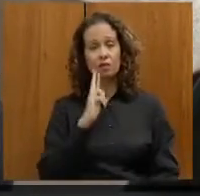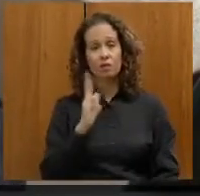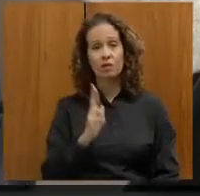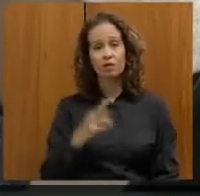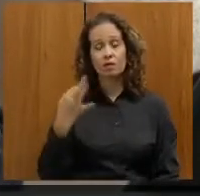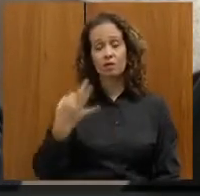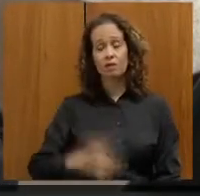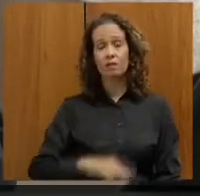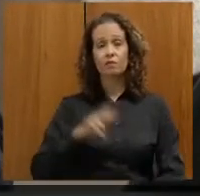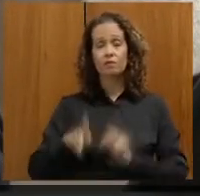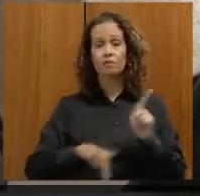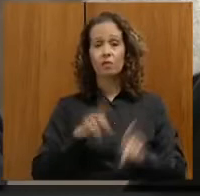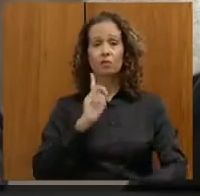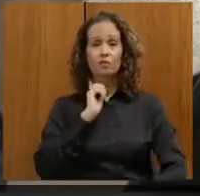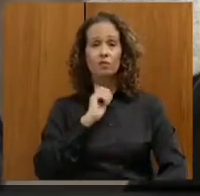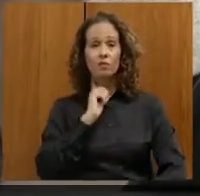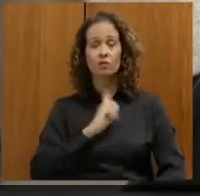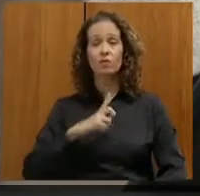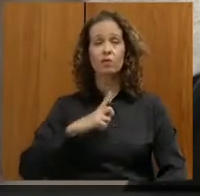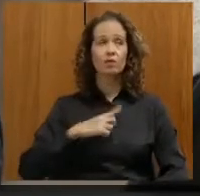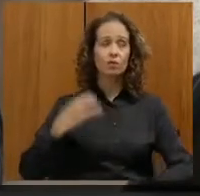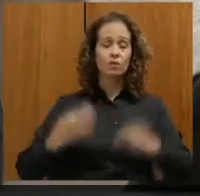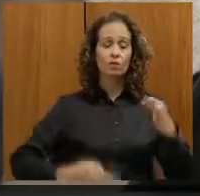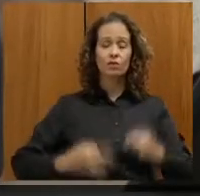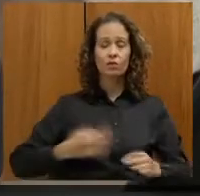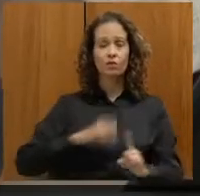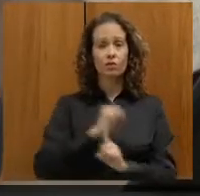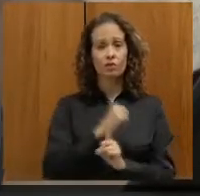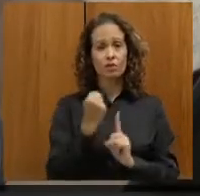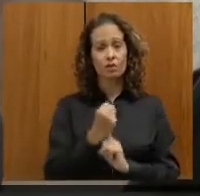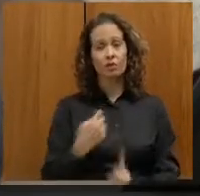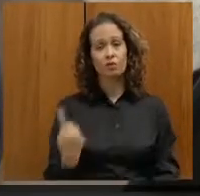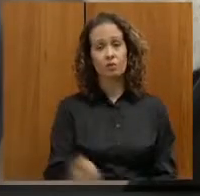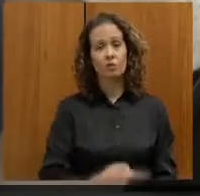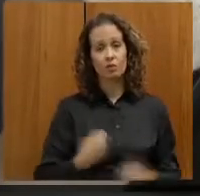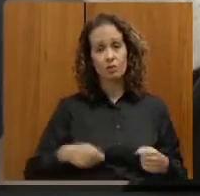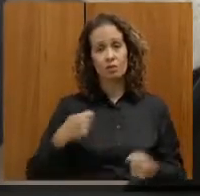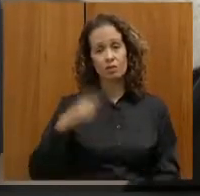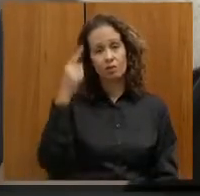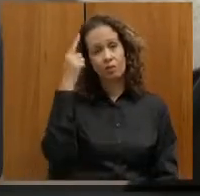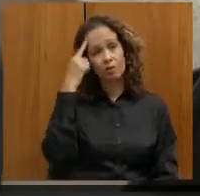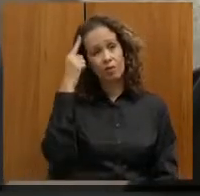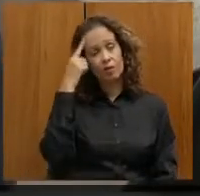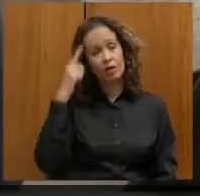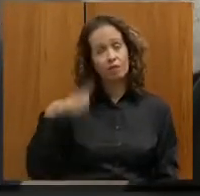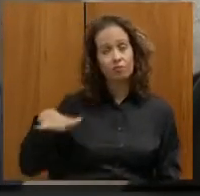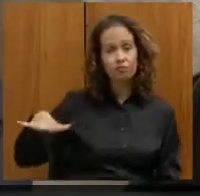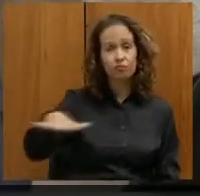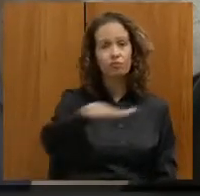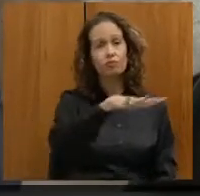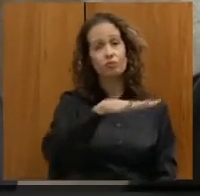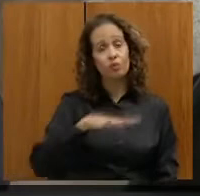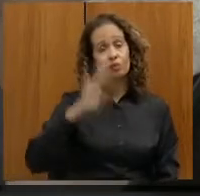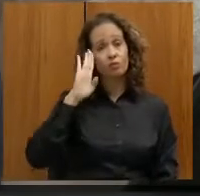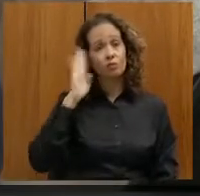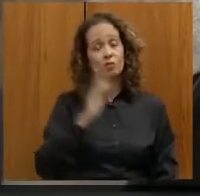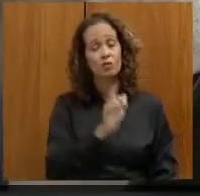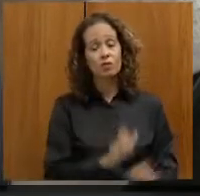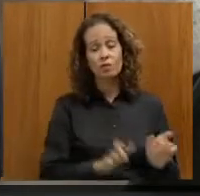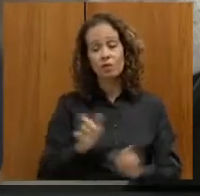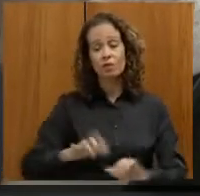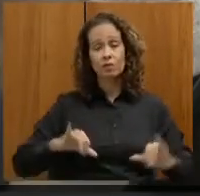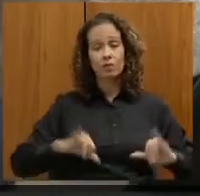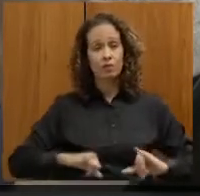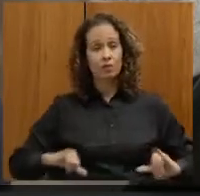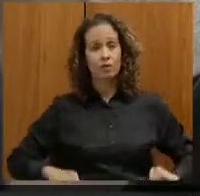Gerais para fazer justiça social de nós tem que pensar no todo e principalmente aqueles que mais sofrem porque